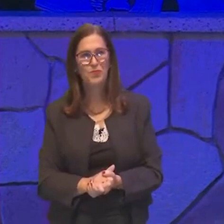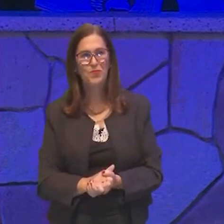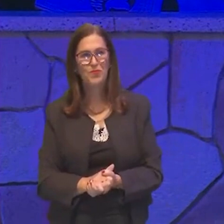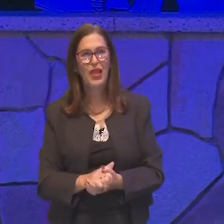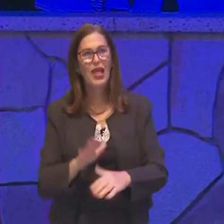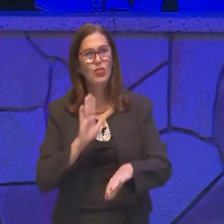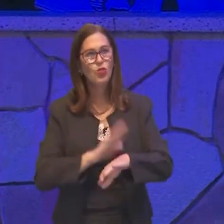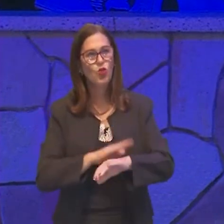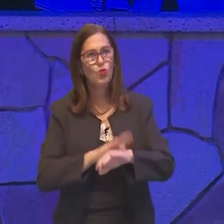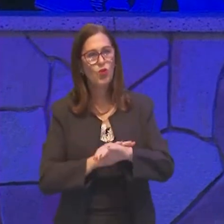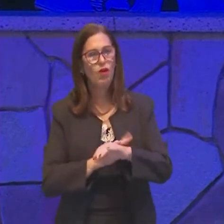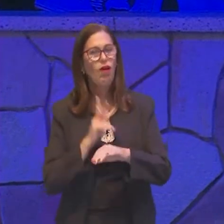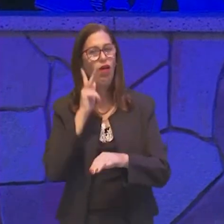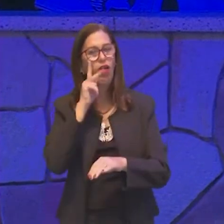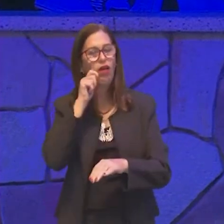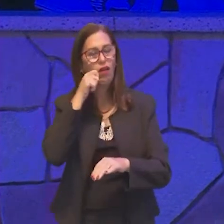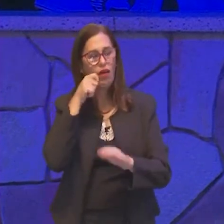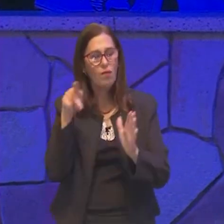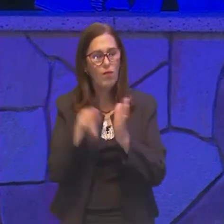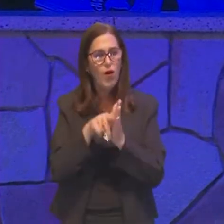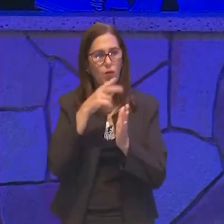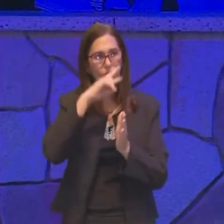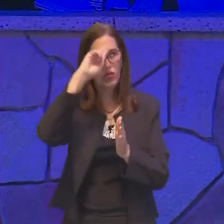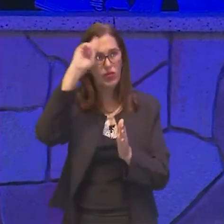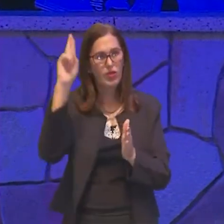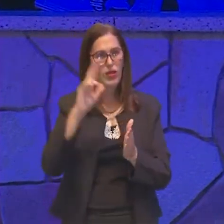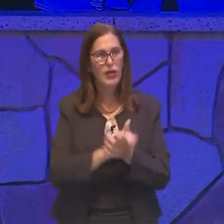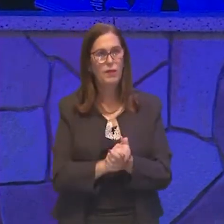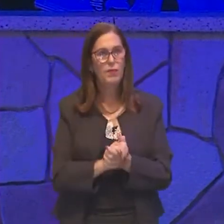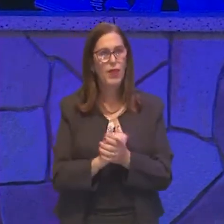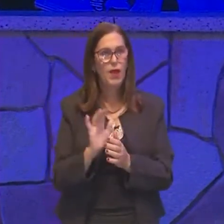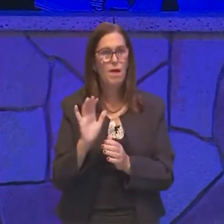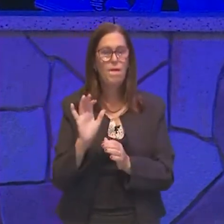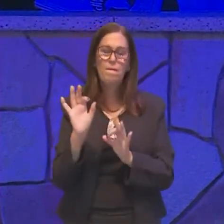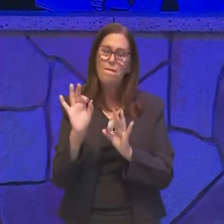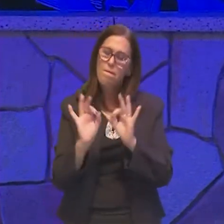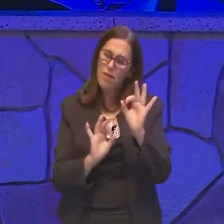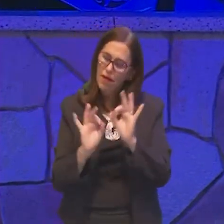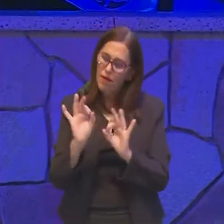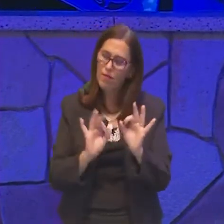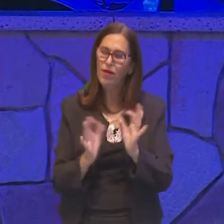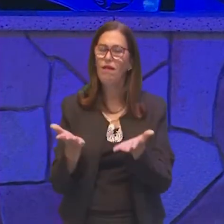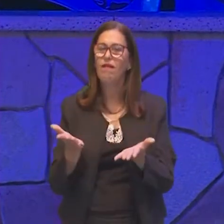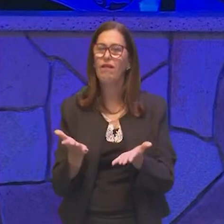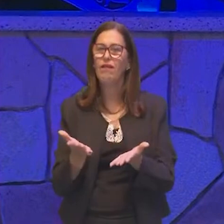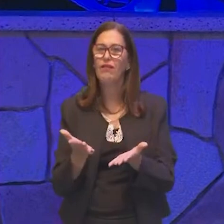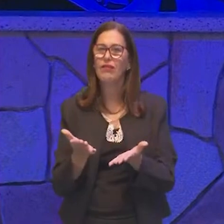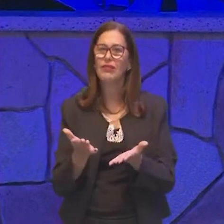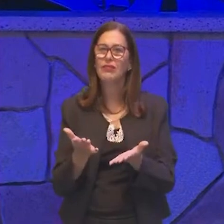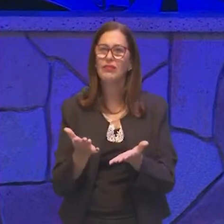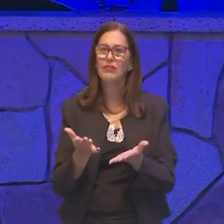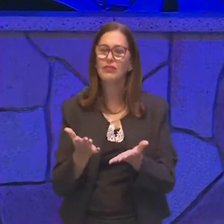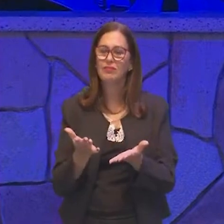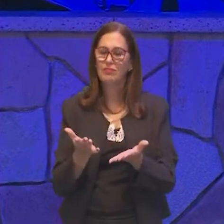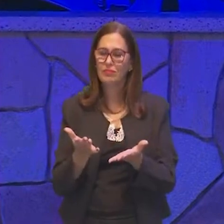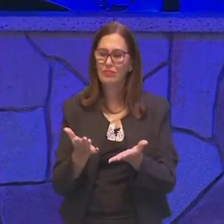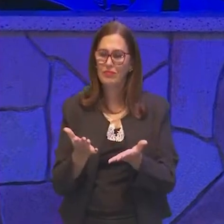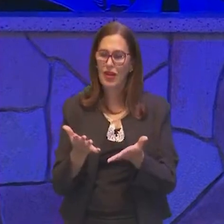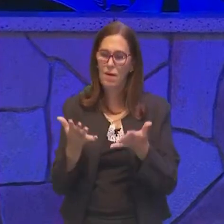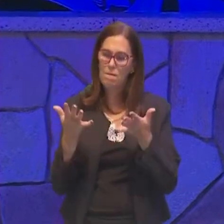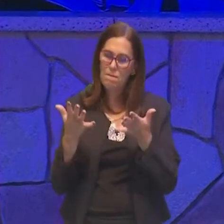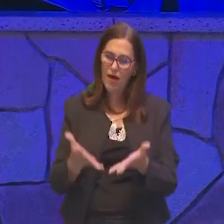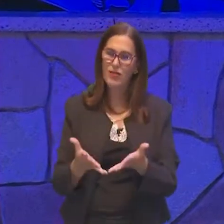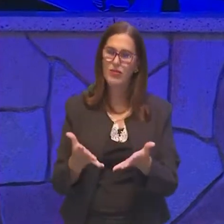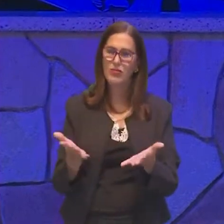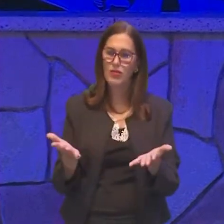Nesse momento de ceia do Senhor, quando estaremos nos preparando para cear.